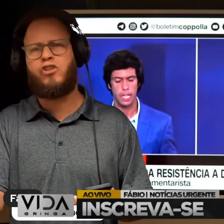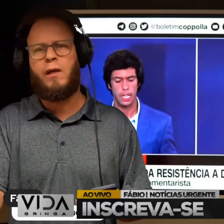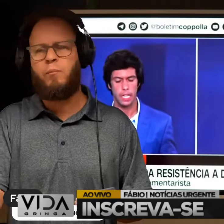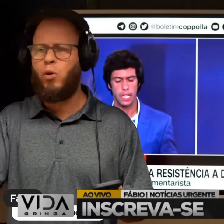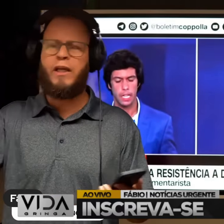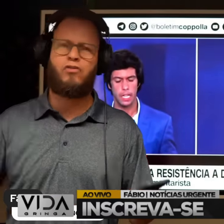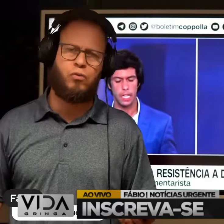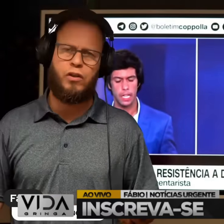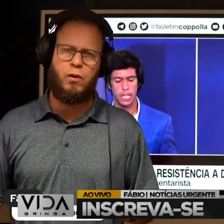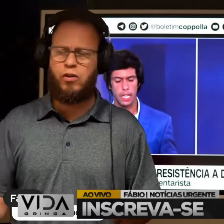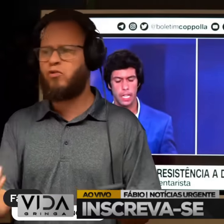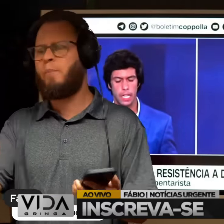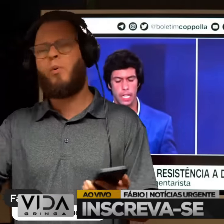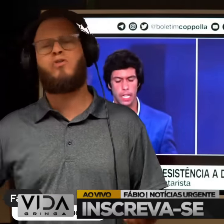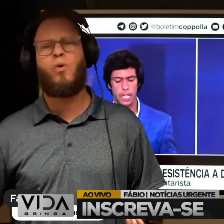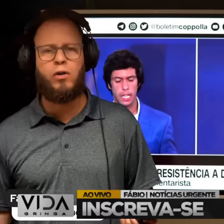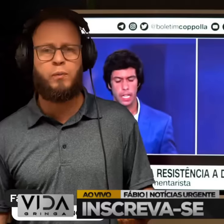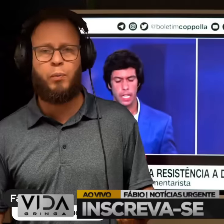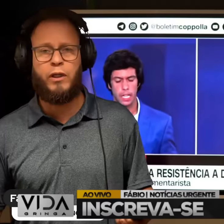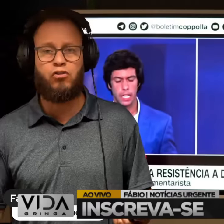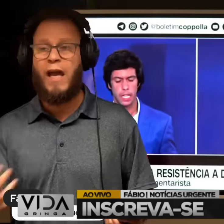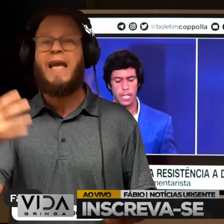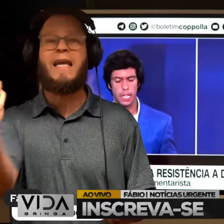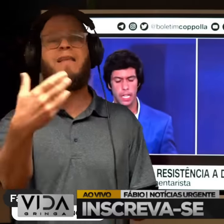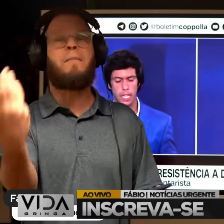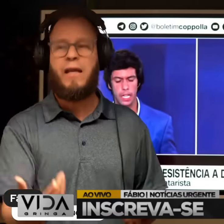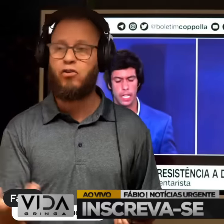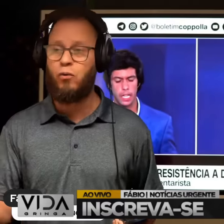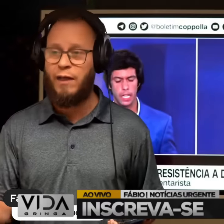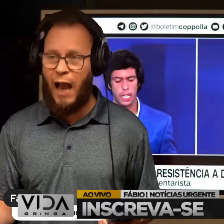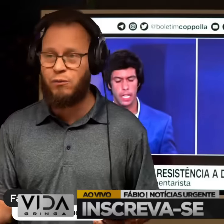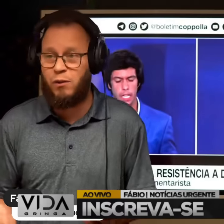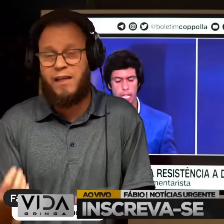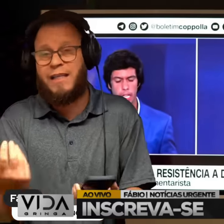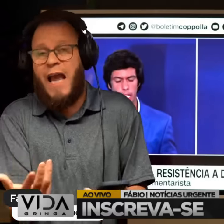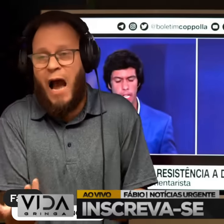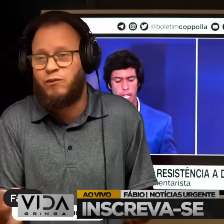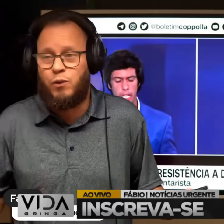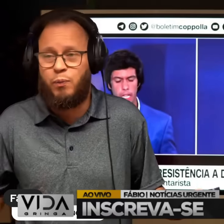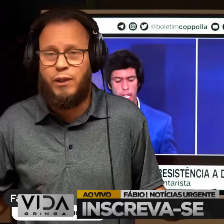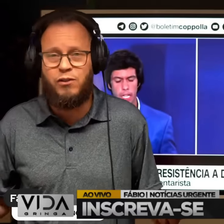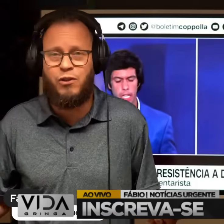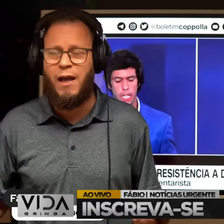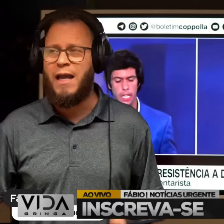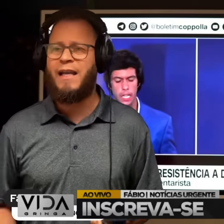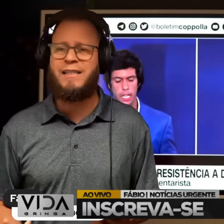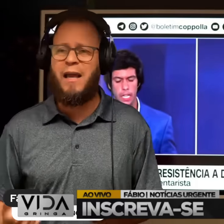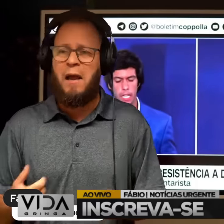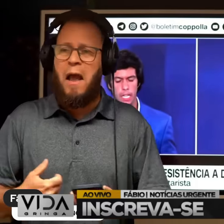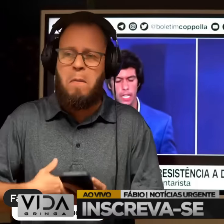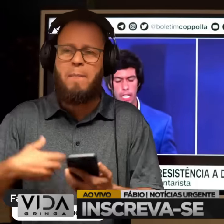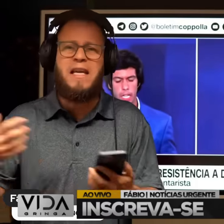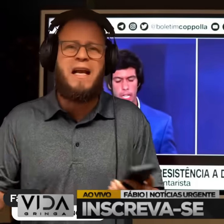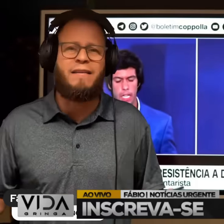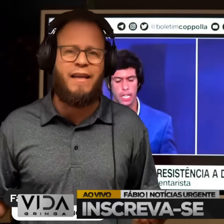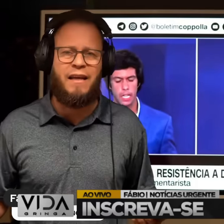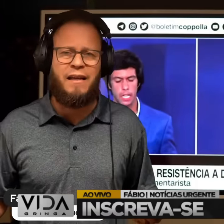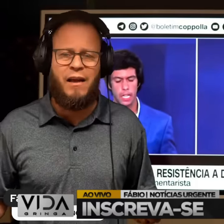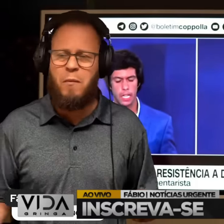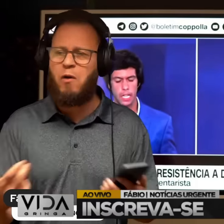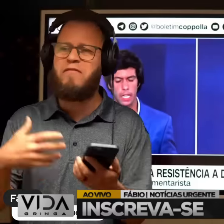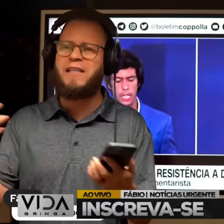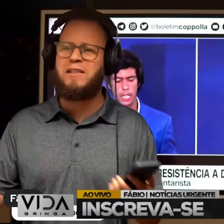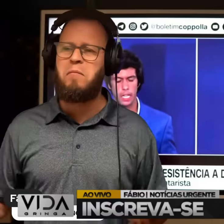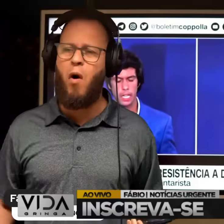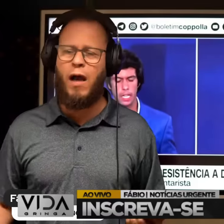oponentes políticos, seus opositores políticos, e também julgar os seus aliados políticos. Quer dizer, é uma brincadeira, é